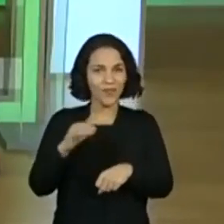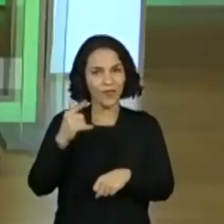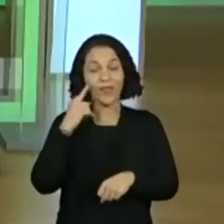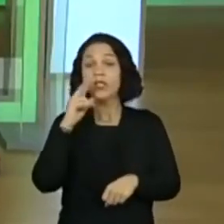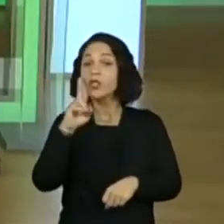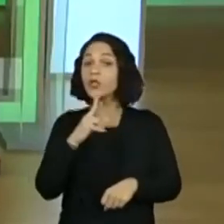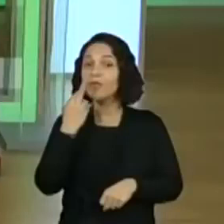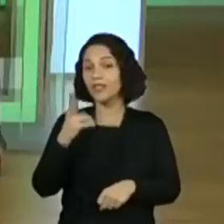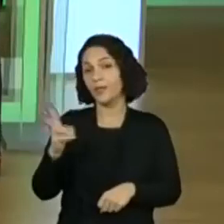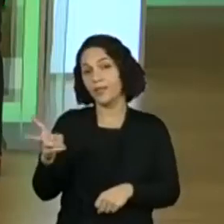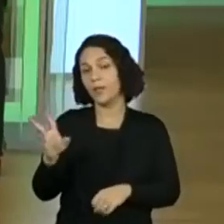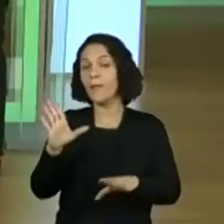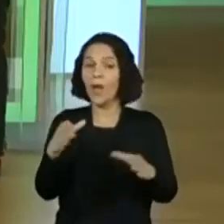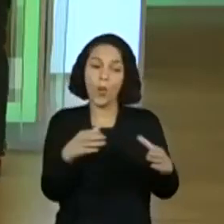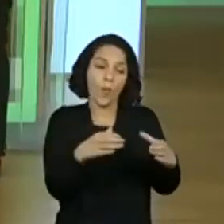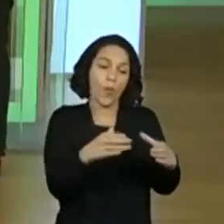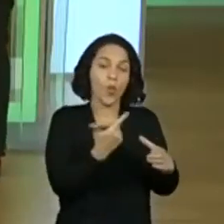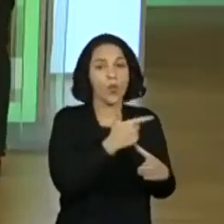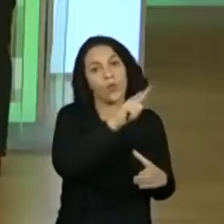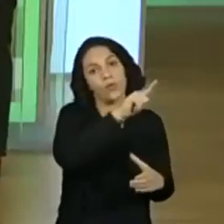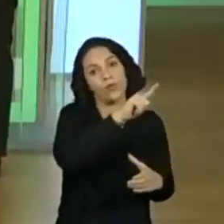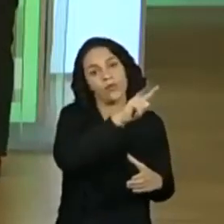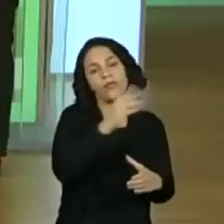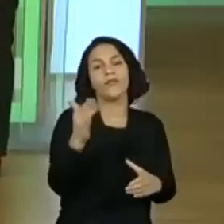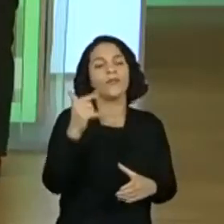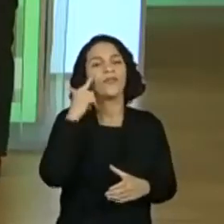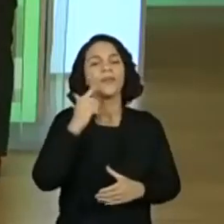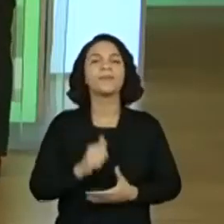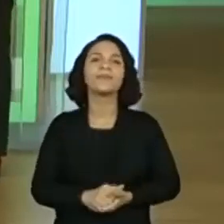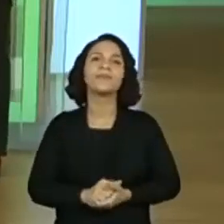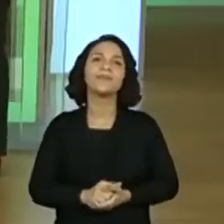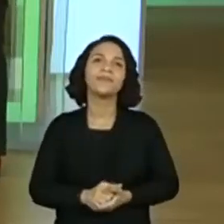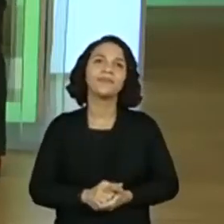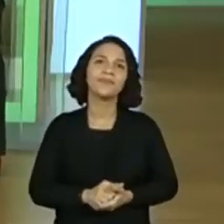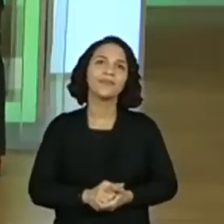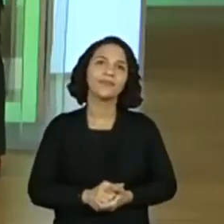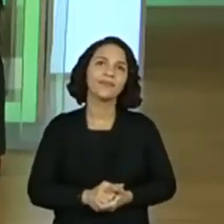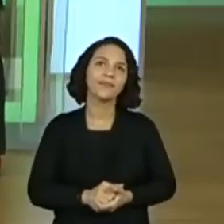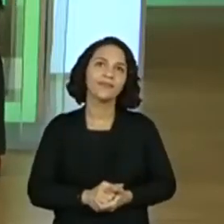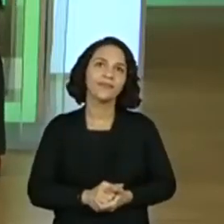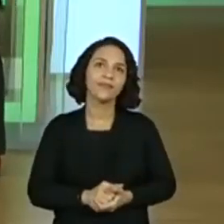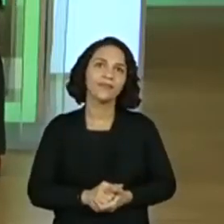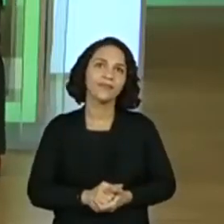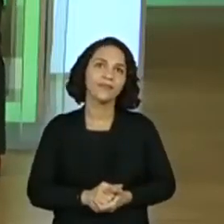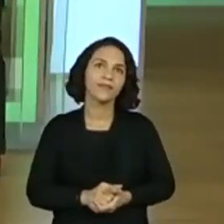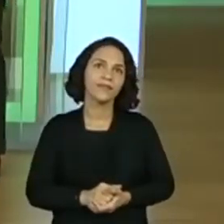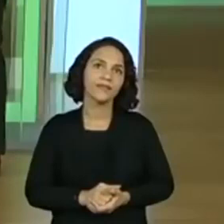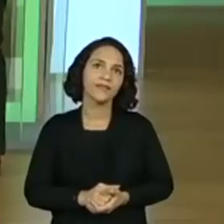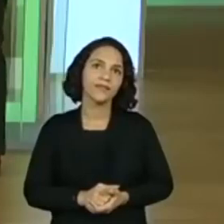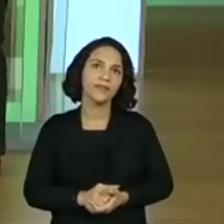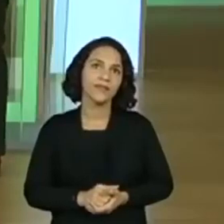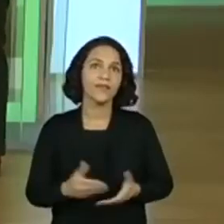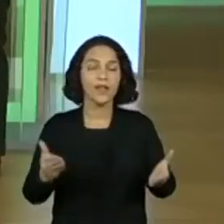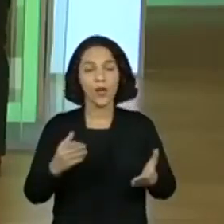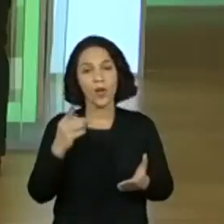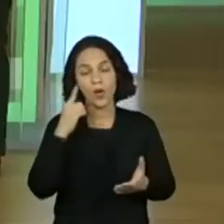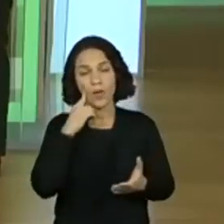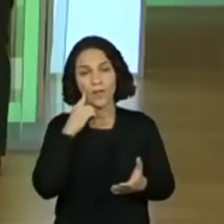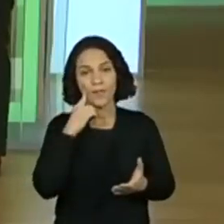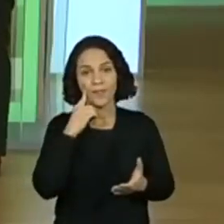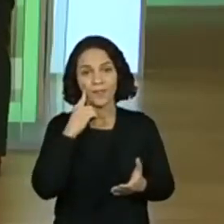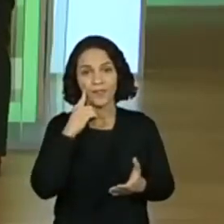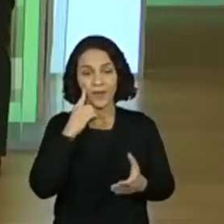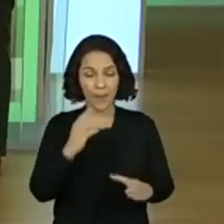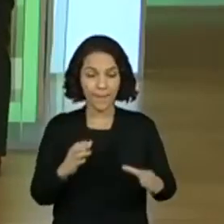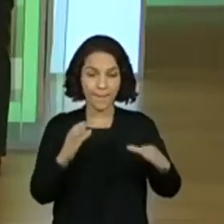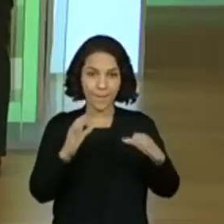são os mesmos, mas a gente tem um outro bolo, então as combinações serão outras. Podemos usar, então, podemos fazer essa combinação,